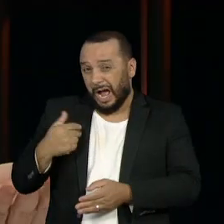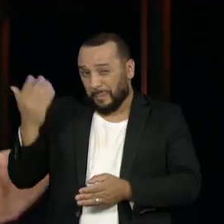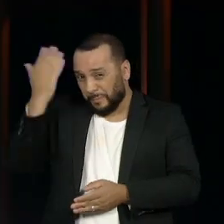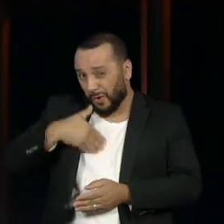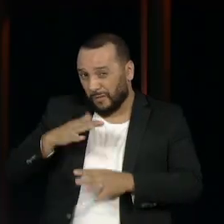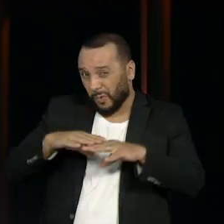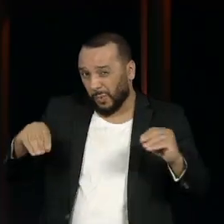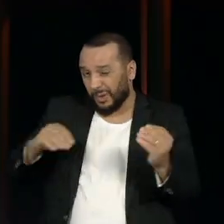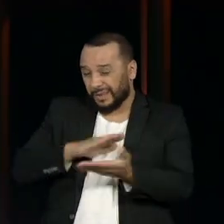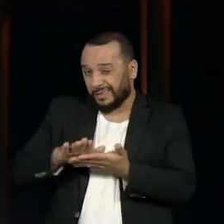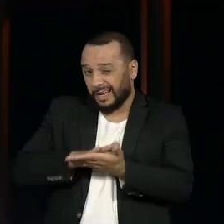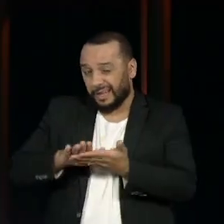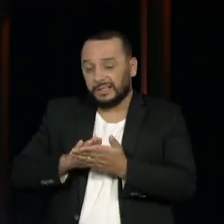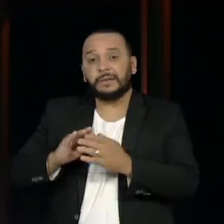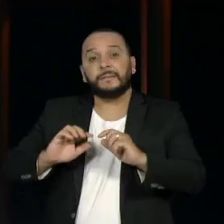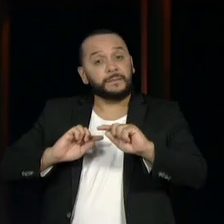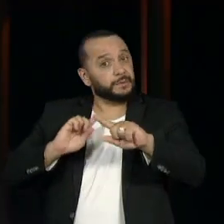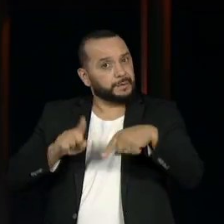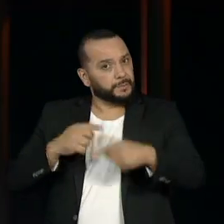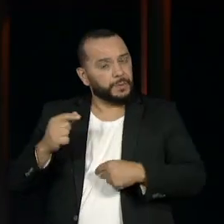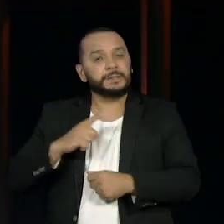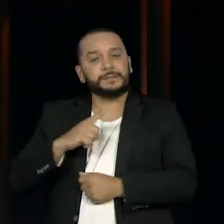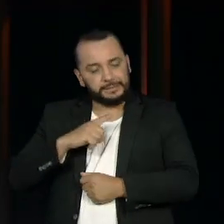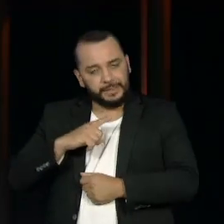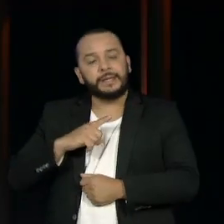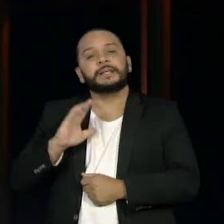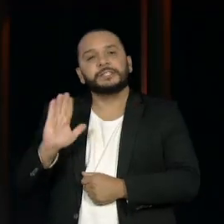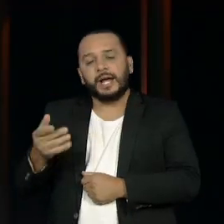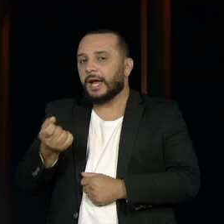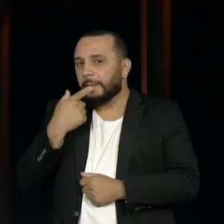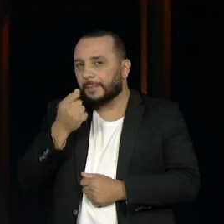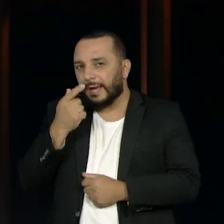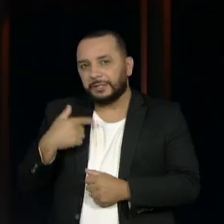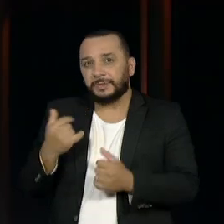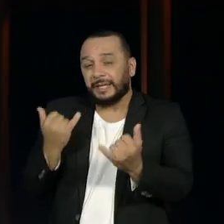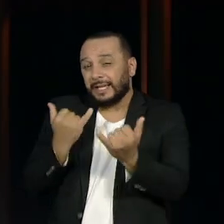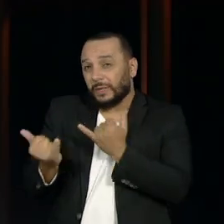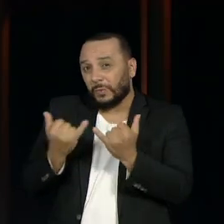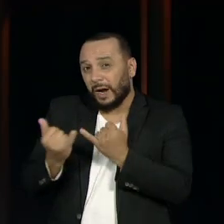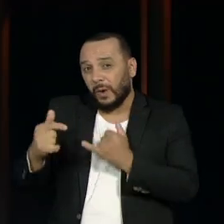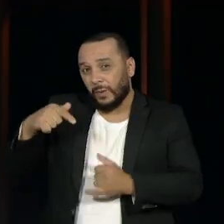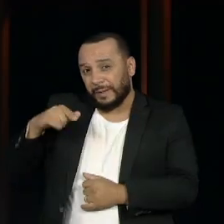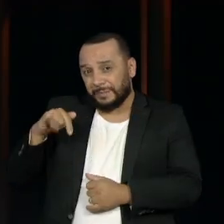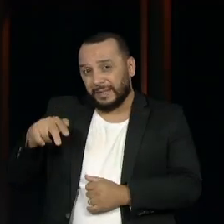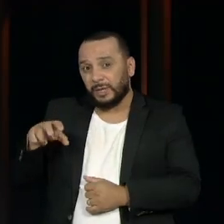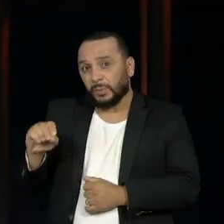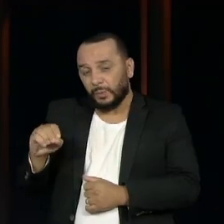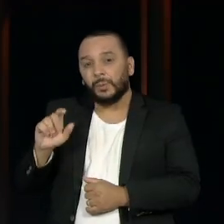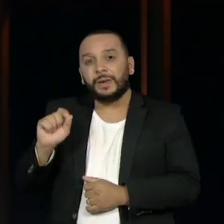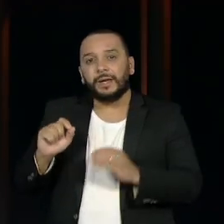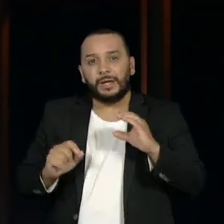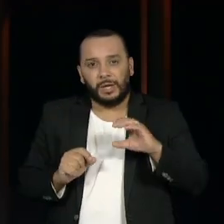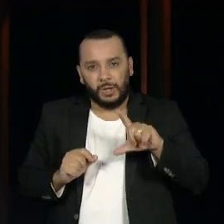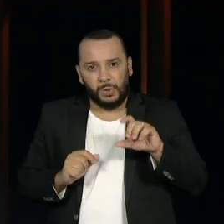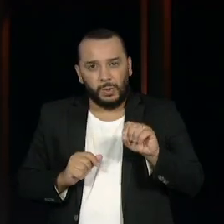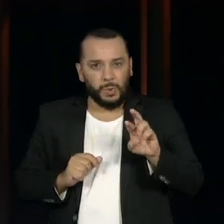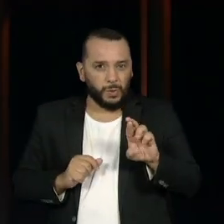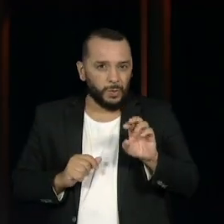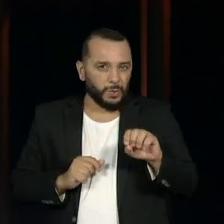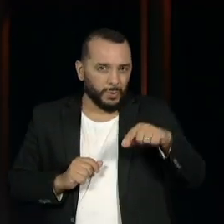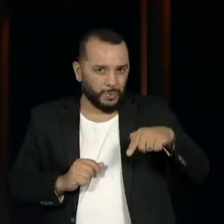mais recentemente surgiu um medicamento com propriedades semelhantes ao que Nino a cloroquina